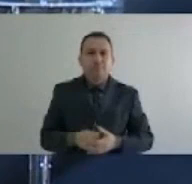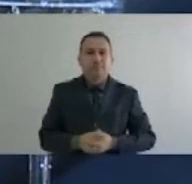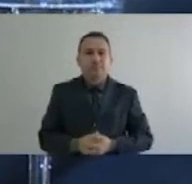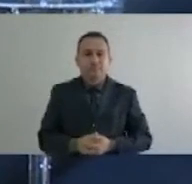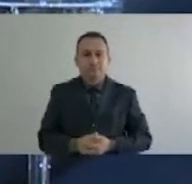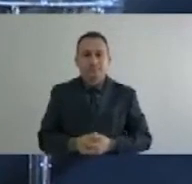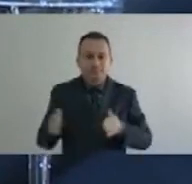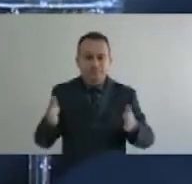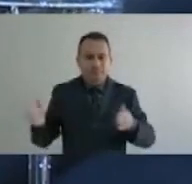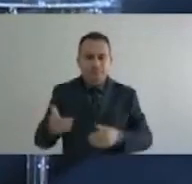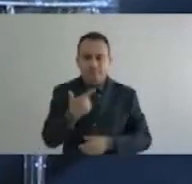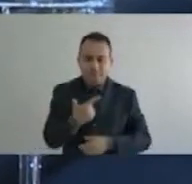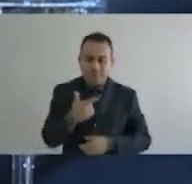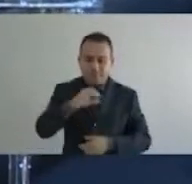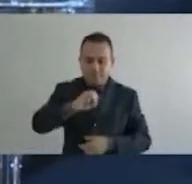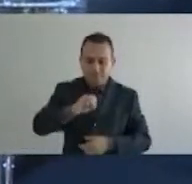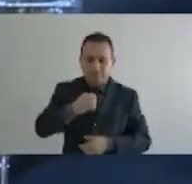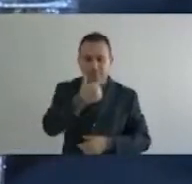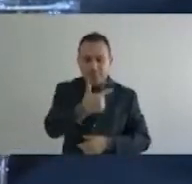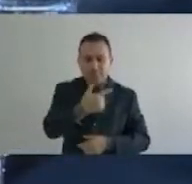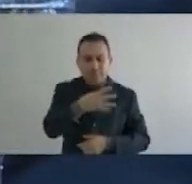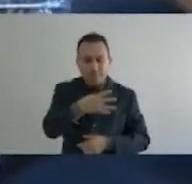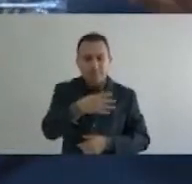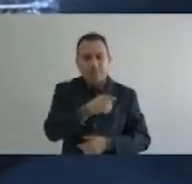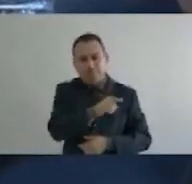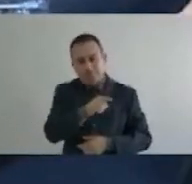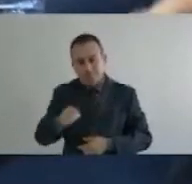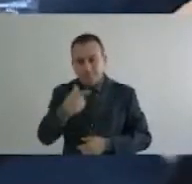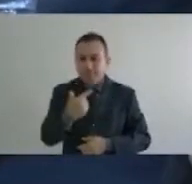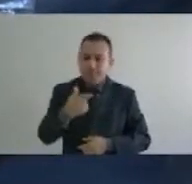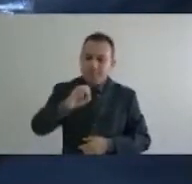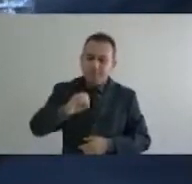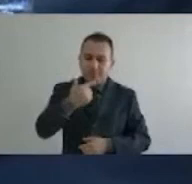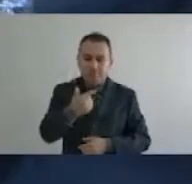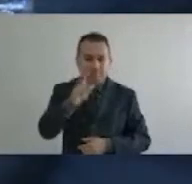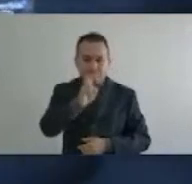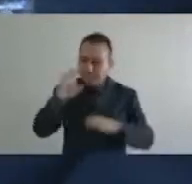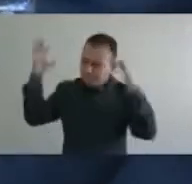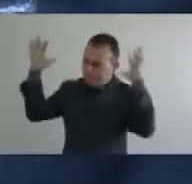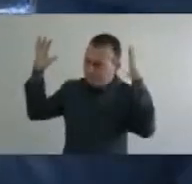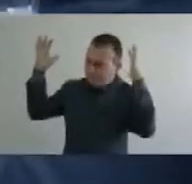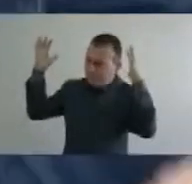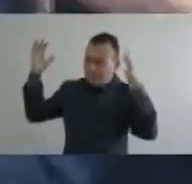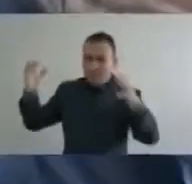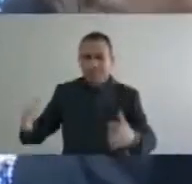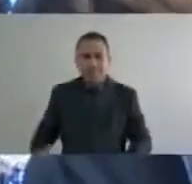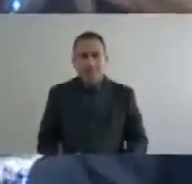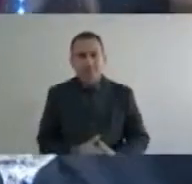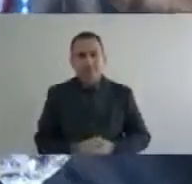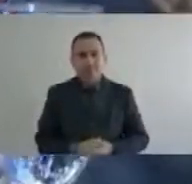2024, para o biênio 2024 e 2025. Parabéns, conselheiro.